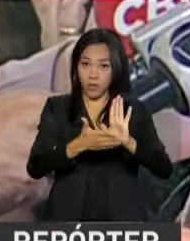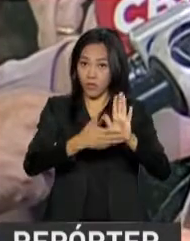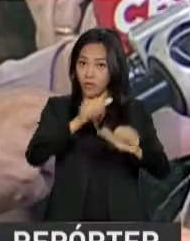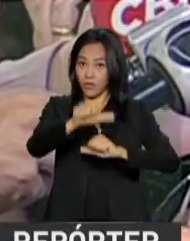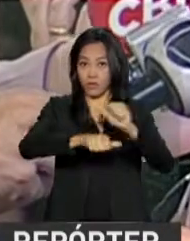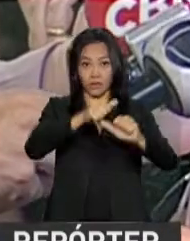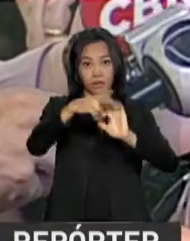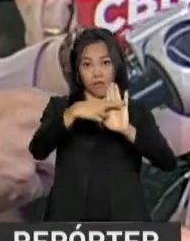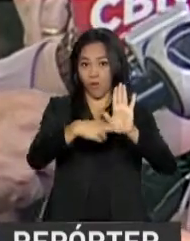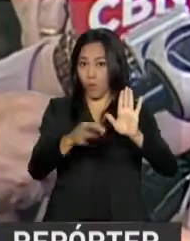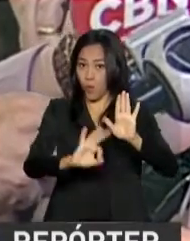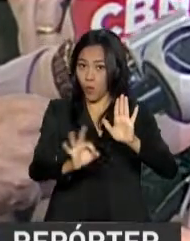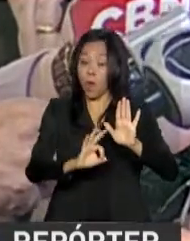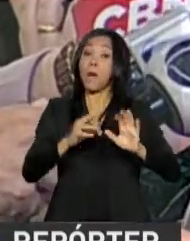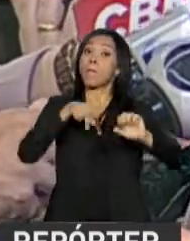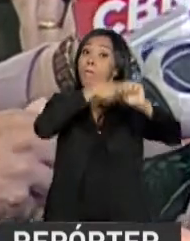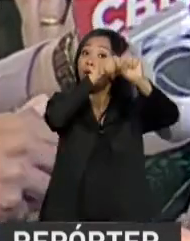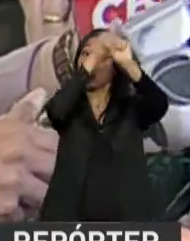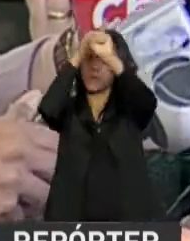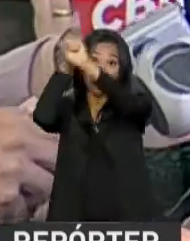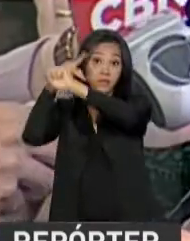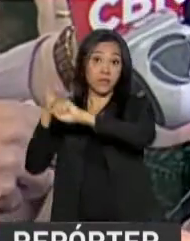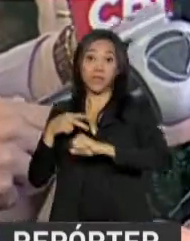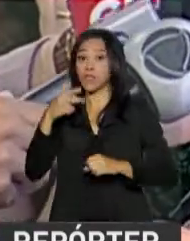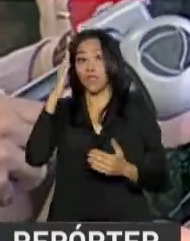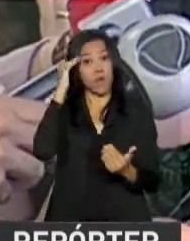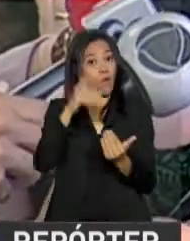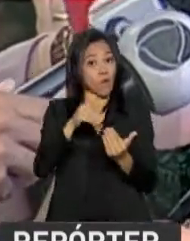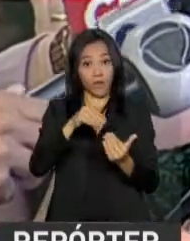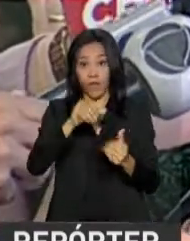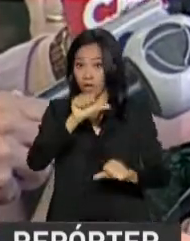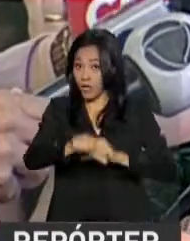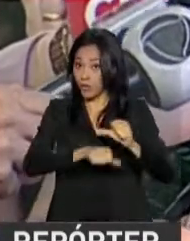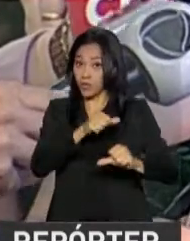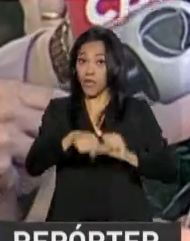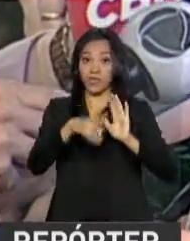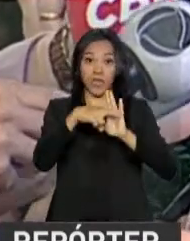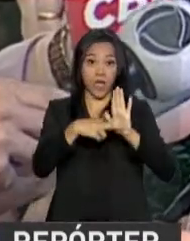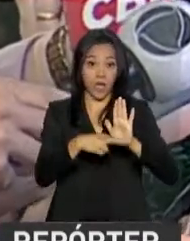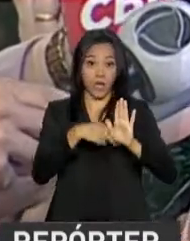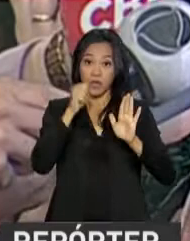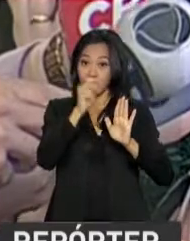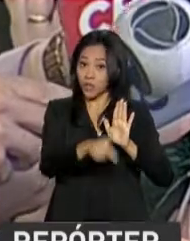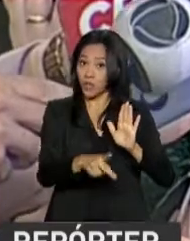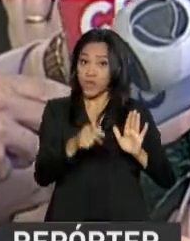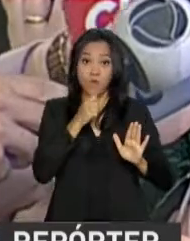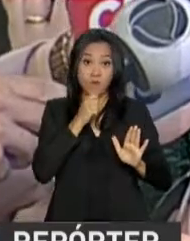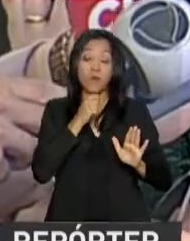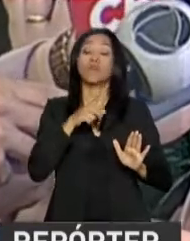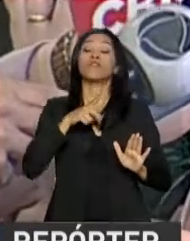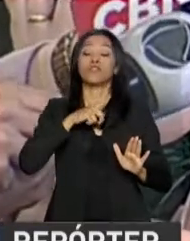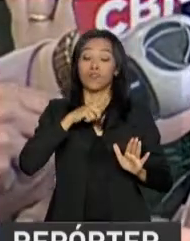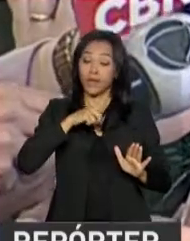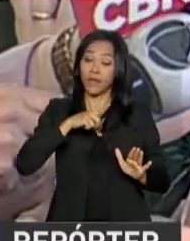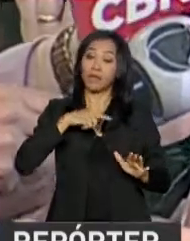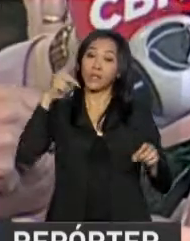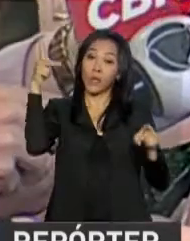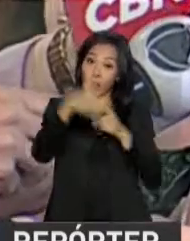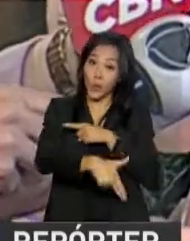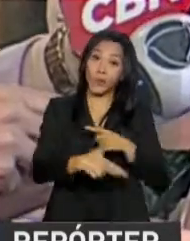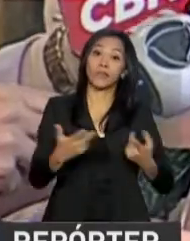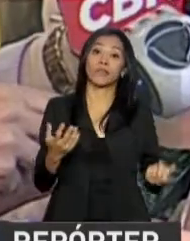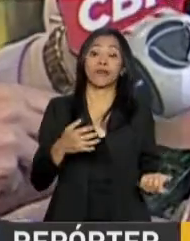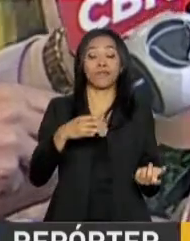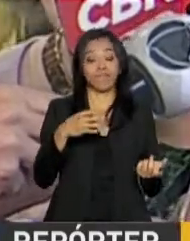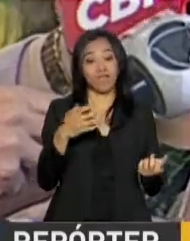países que tomaram a decisão de não aprovar a reforma da previdência e não enfrentar a realidade tiveram que cortar valor do